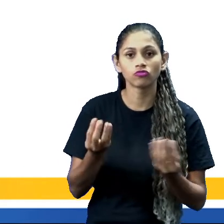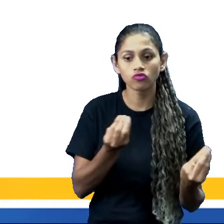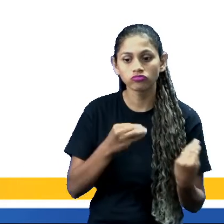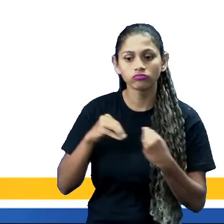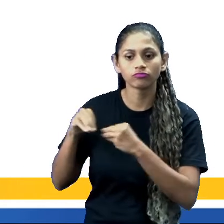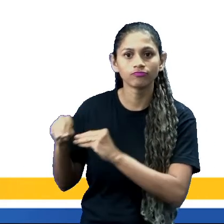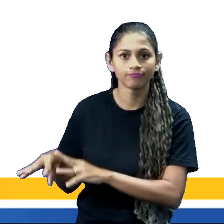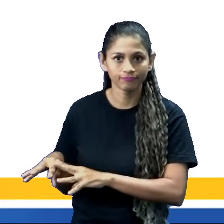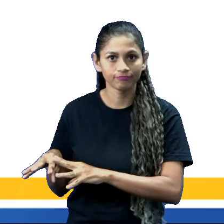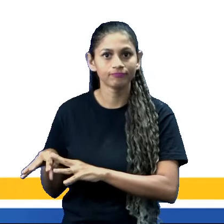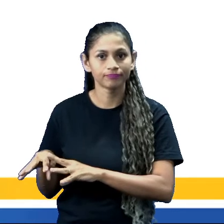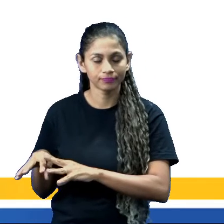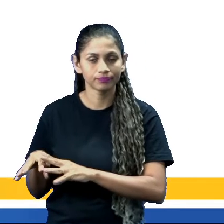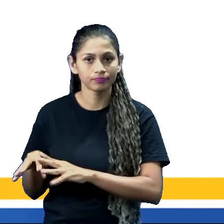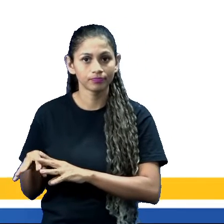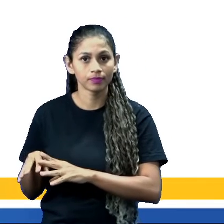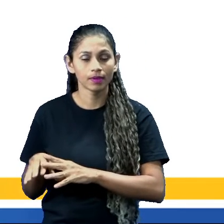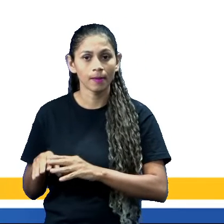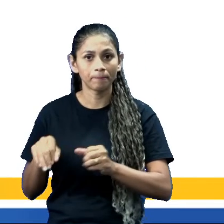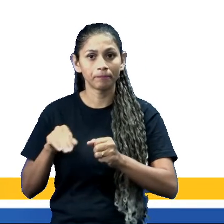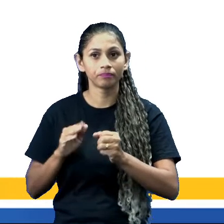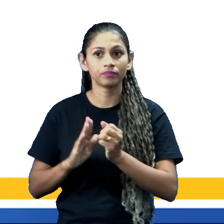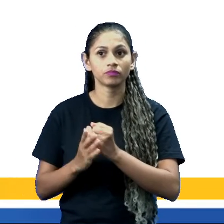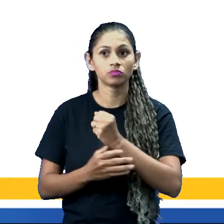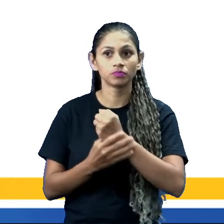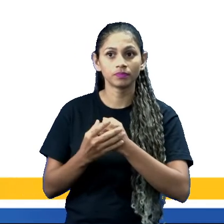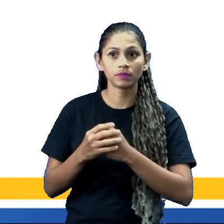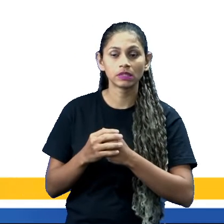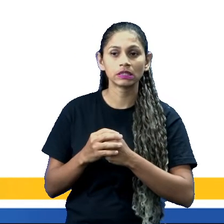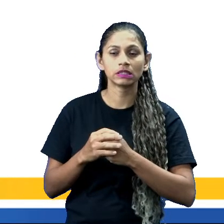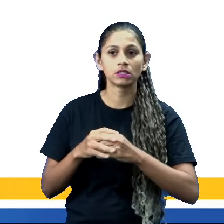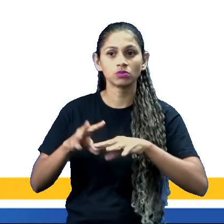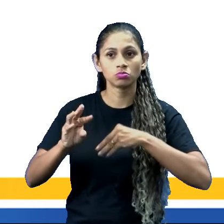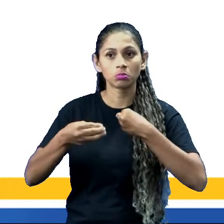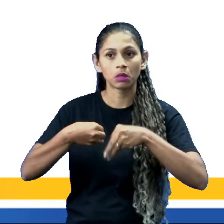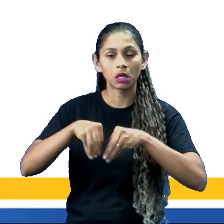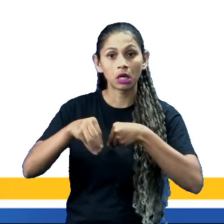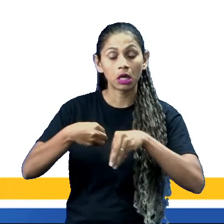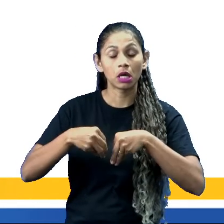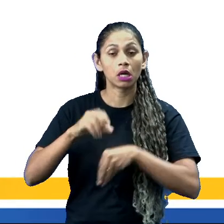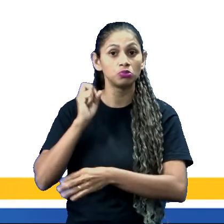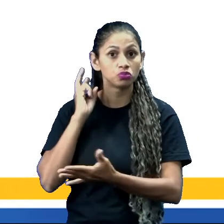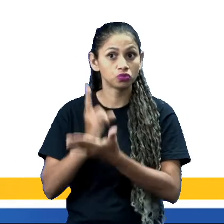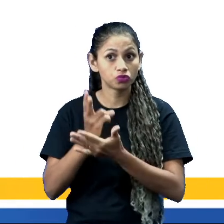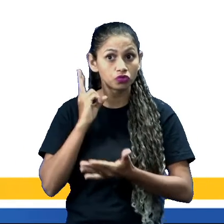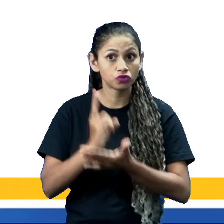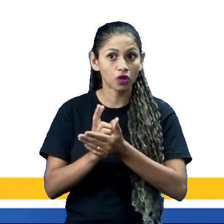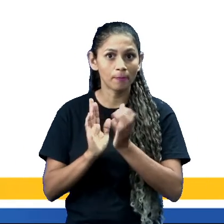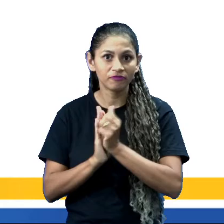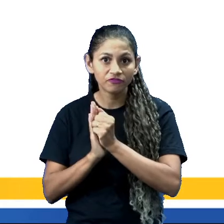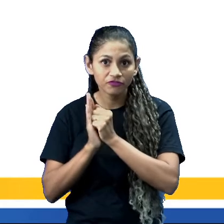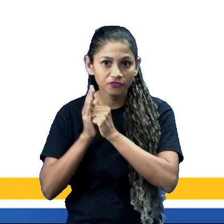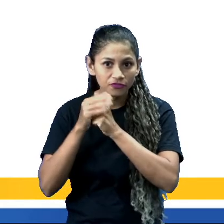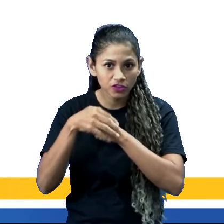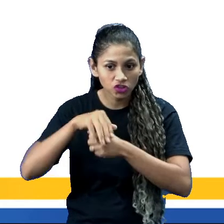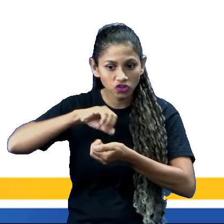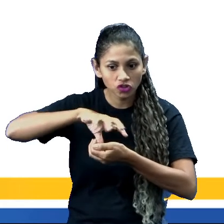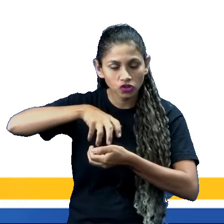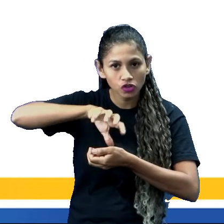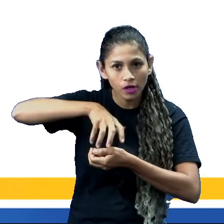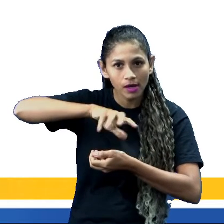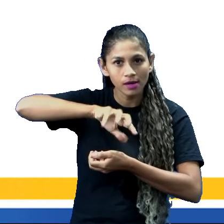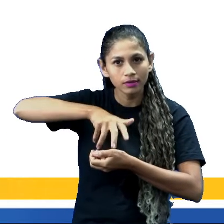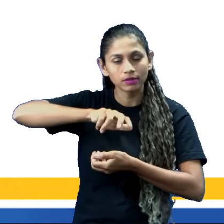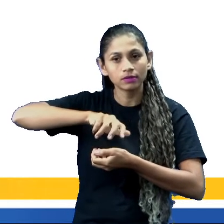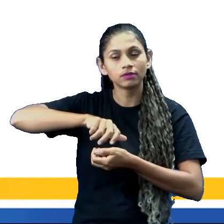resíduos, né? Então, a embalagem deve ser sempre rotulada, identificada. A gente tem que manter sempre as tampas ali nos recipientes para evitar a questão